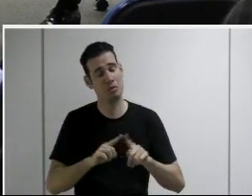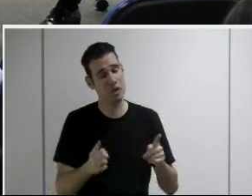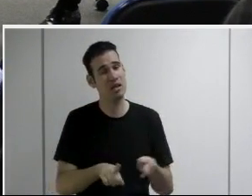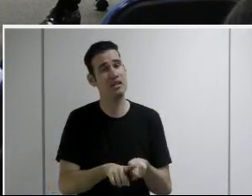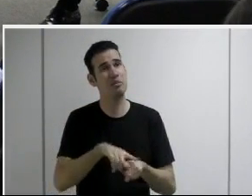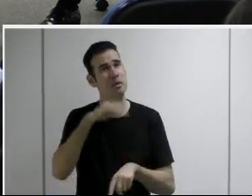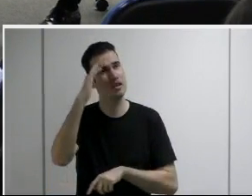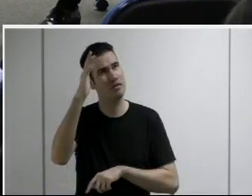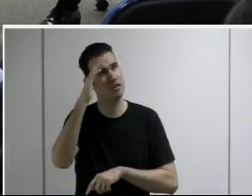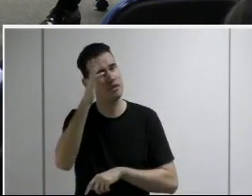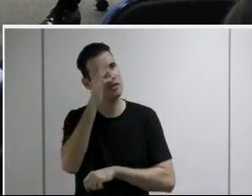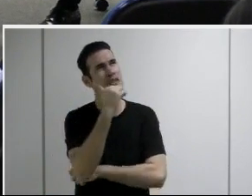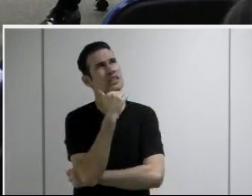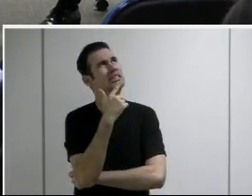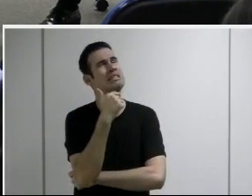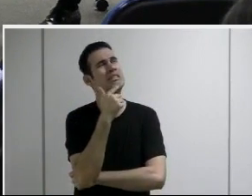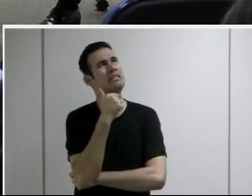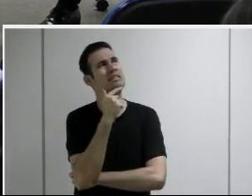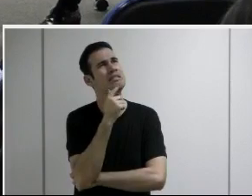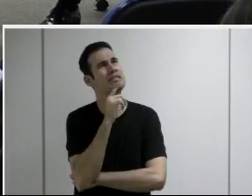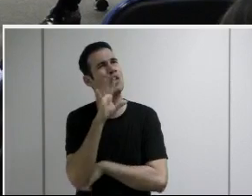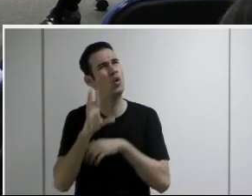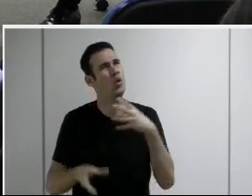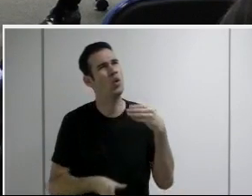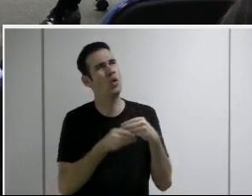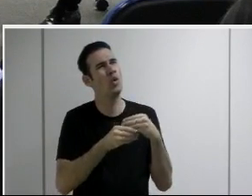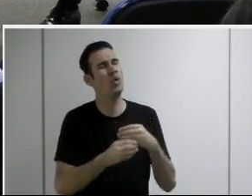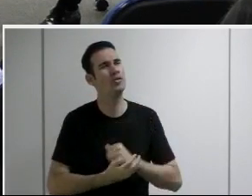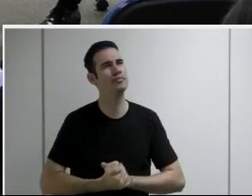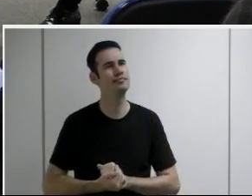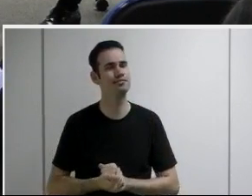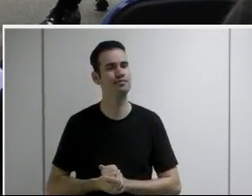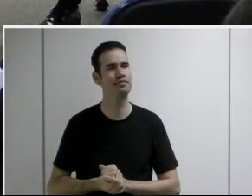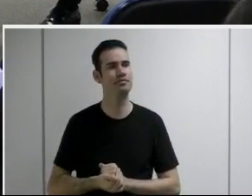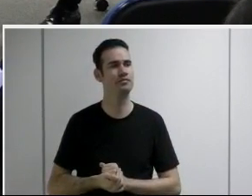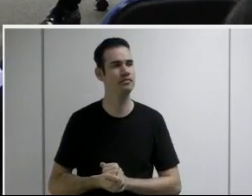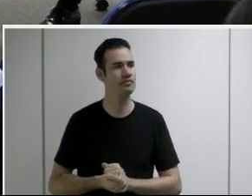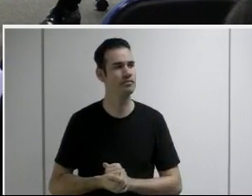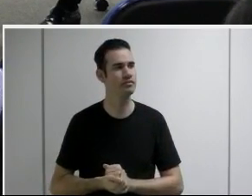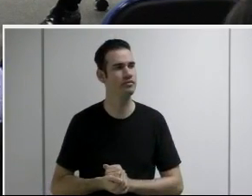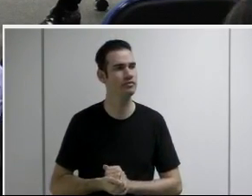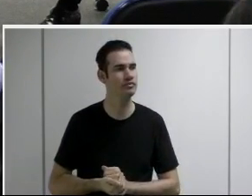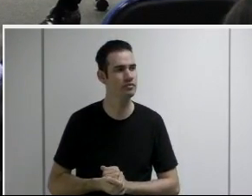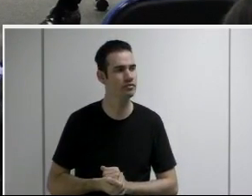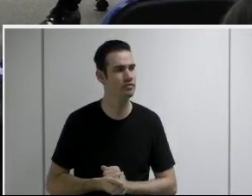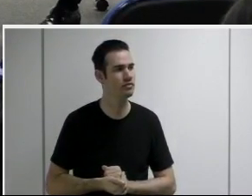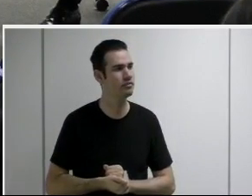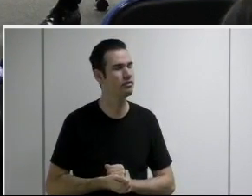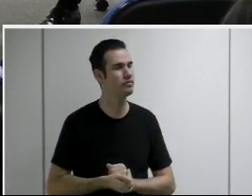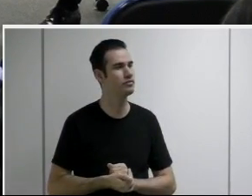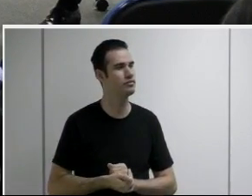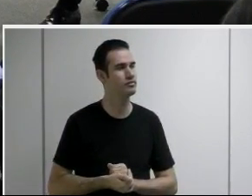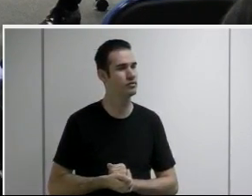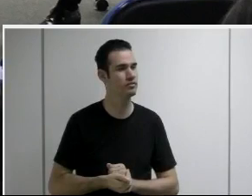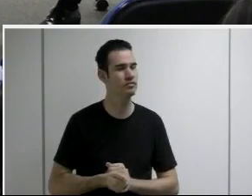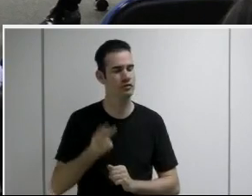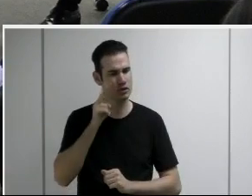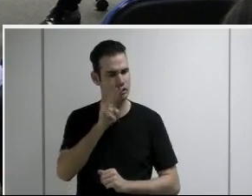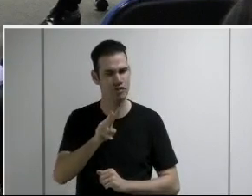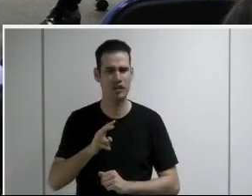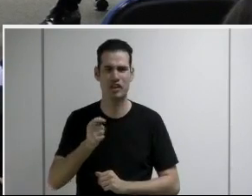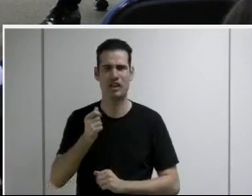não conseguiu incorporar nesse processo como um todo. Né? Hoje em dia, quando a gente olha a economia